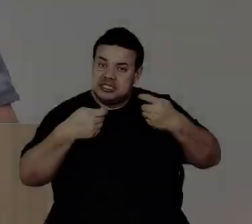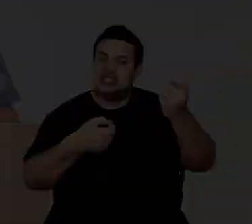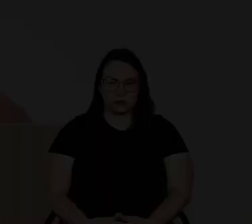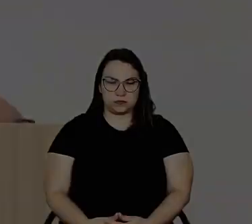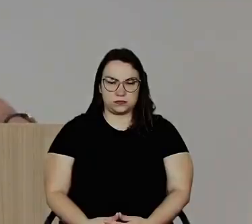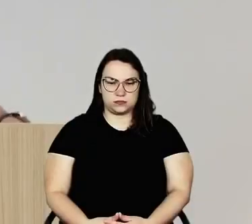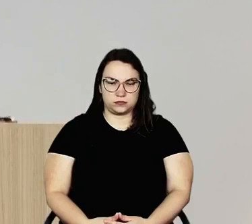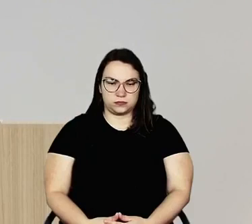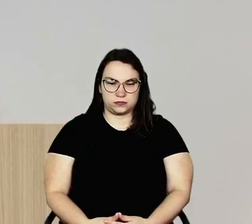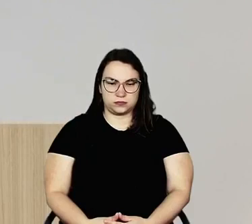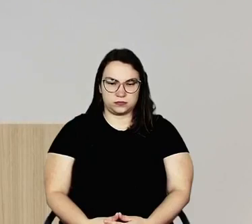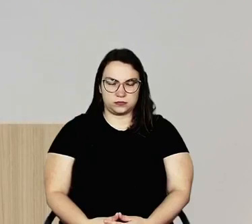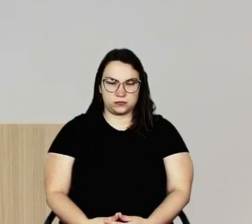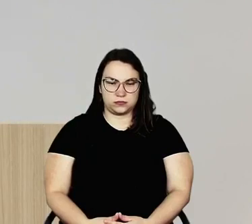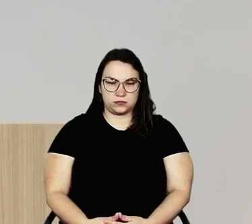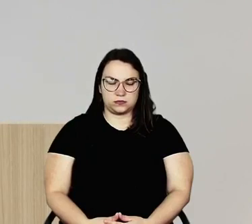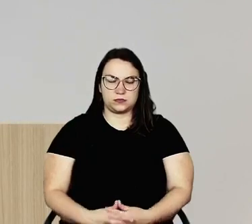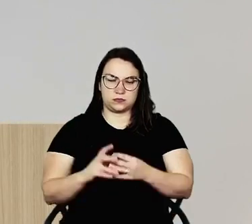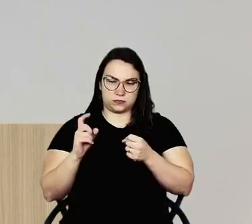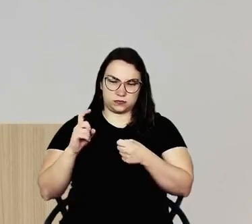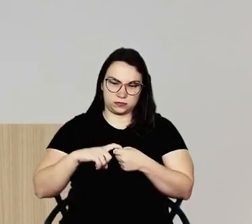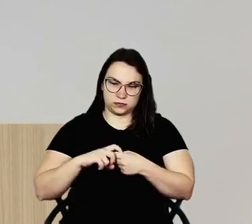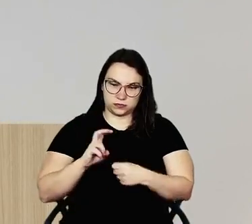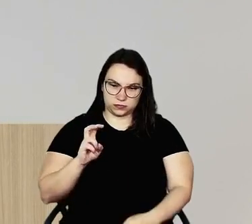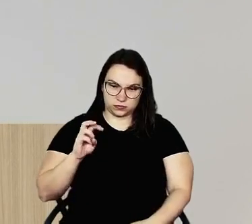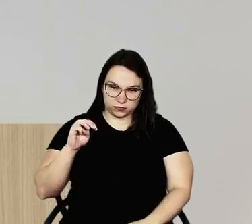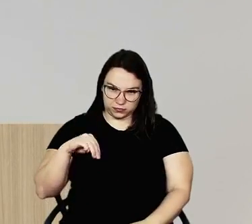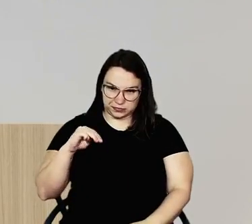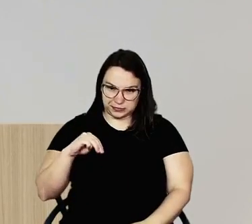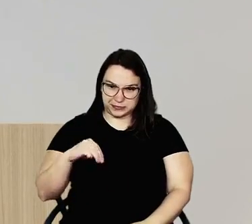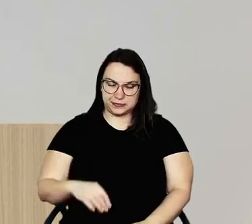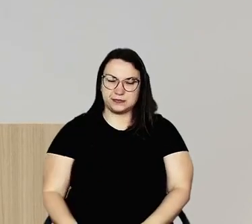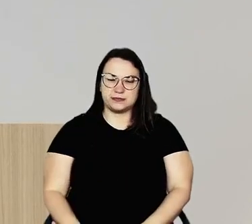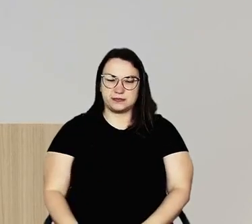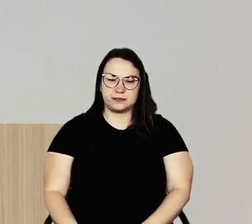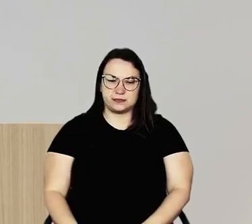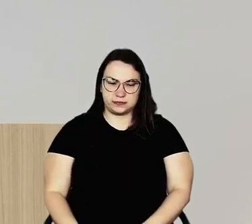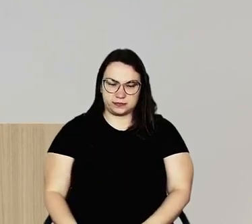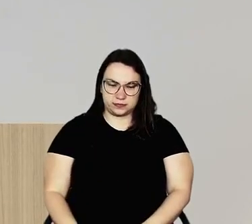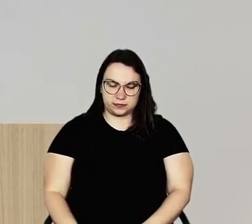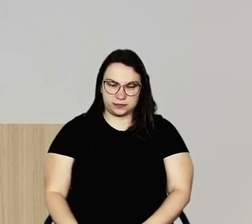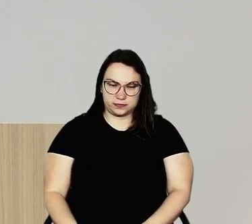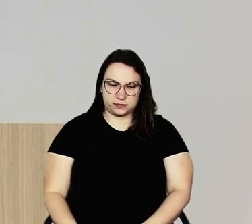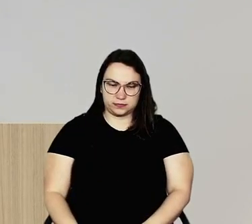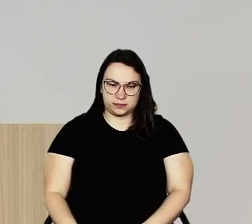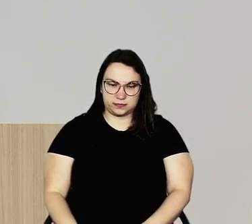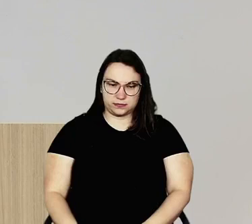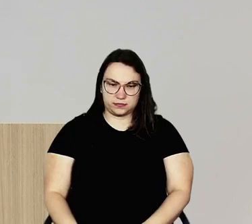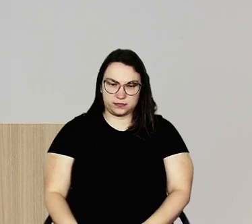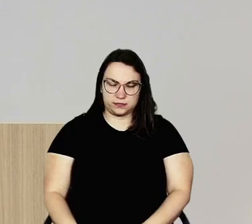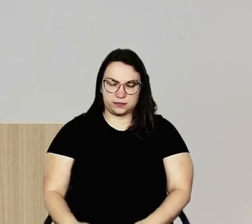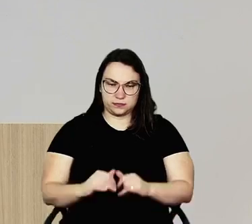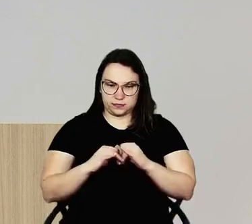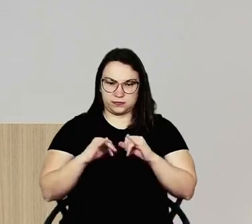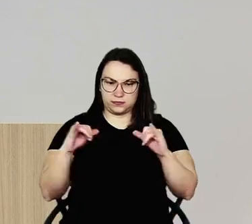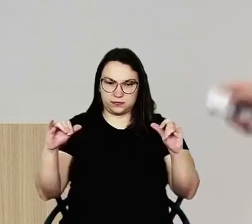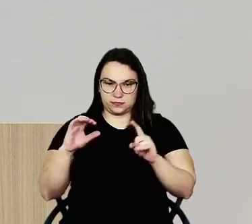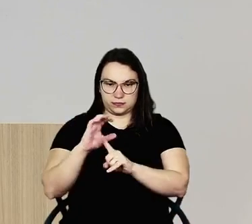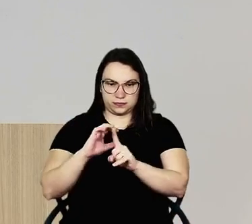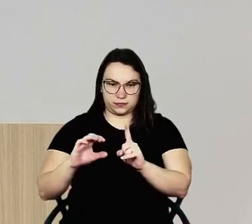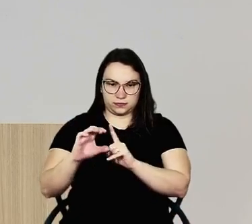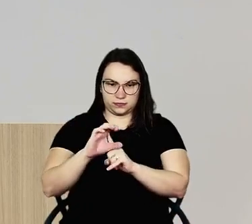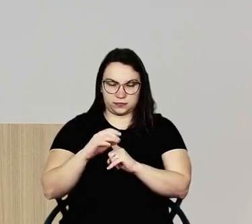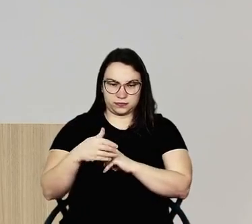Obrigado volto nos 5 minutos para dizer à comunidade que no